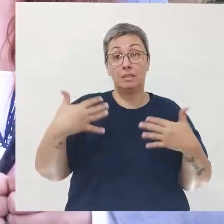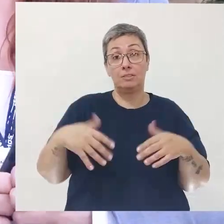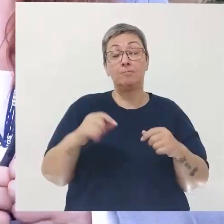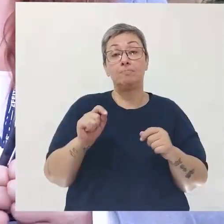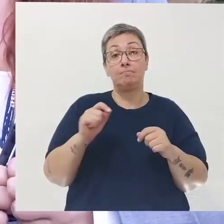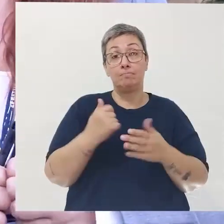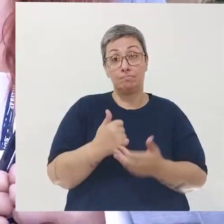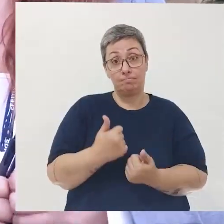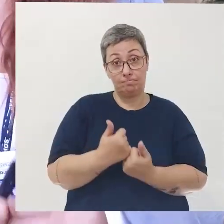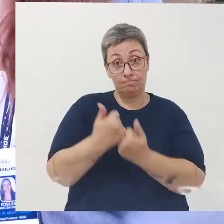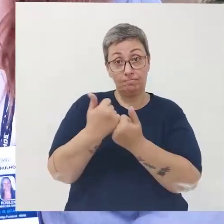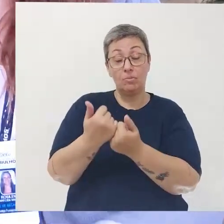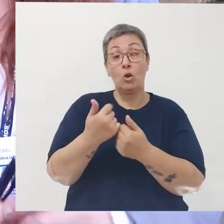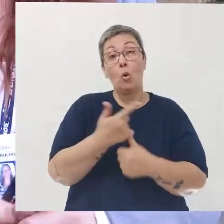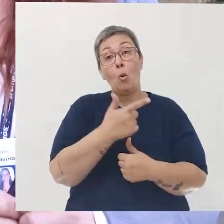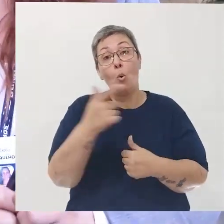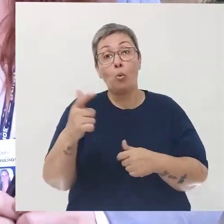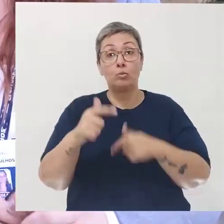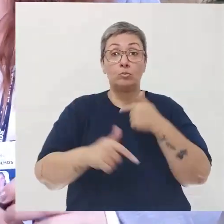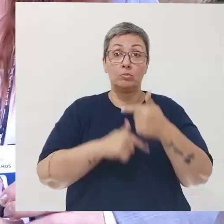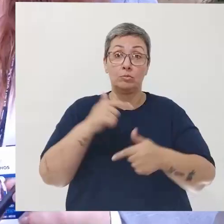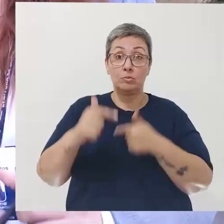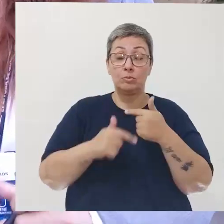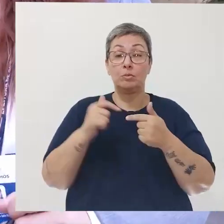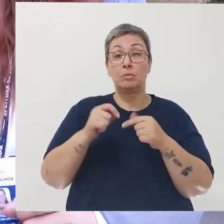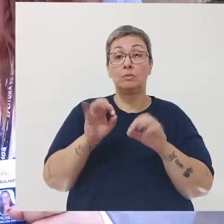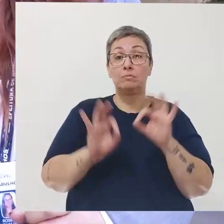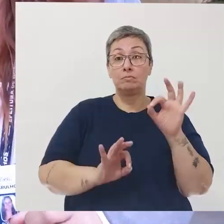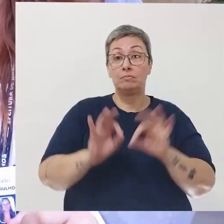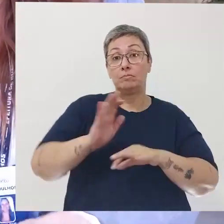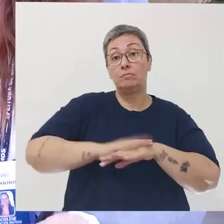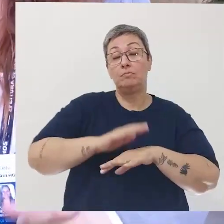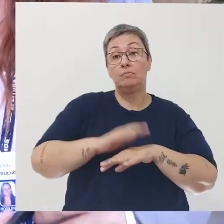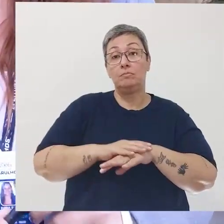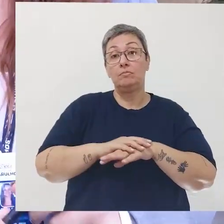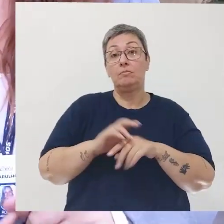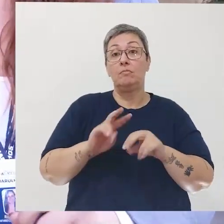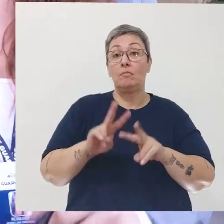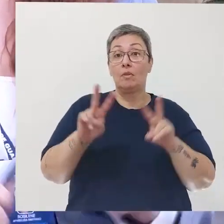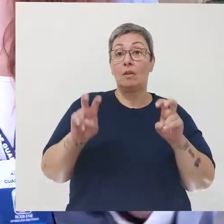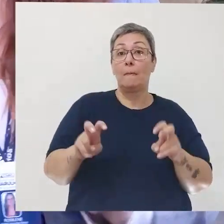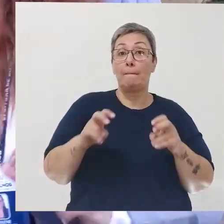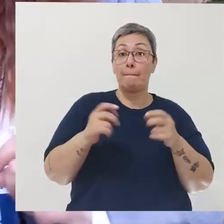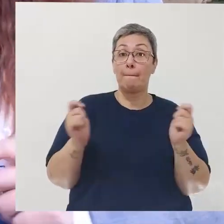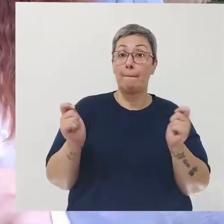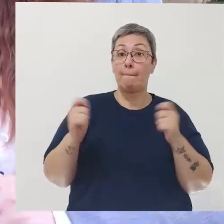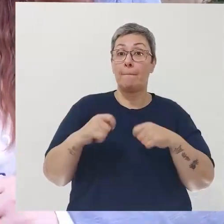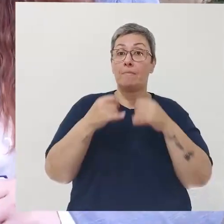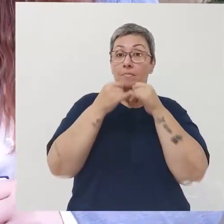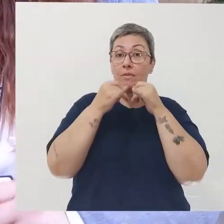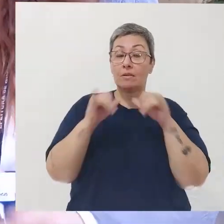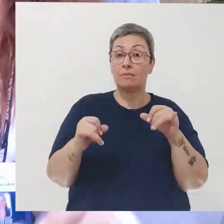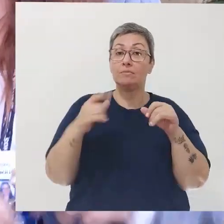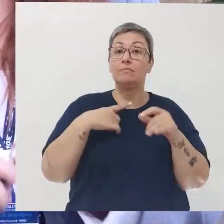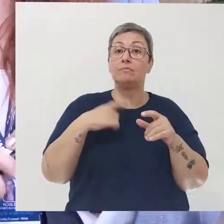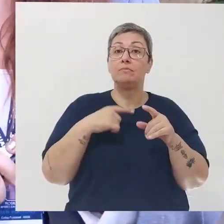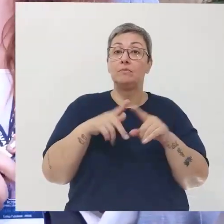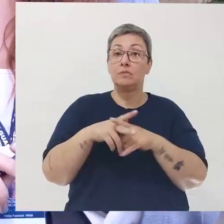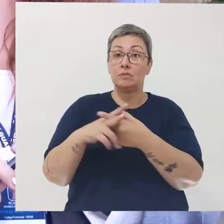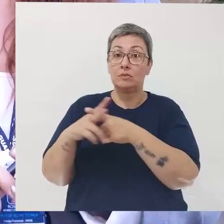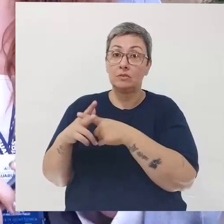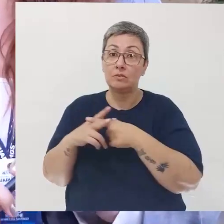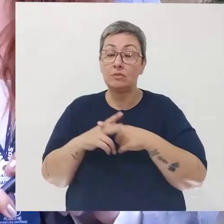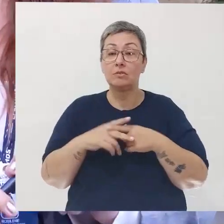mais sustentável. Outro trabalho que vem sendo realizado em termos de eficientização energética são